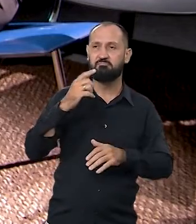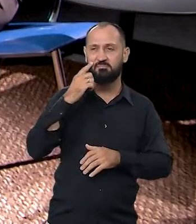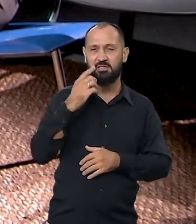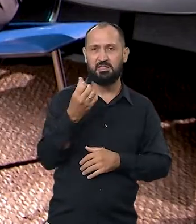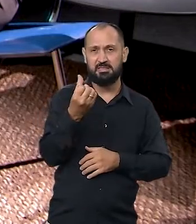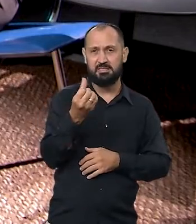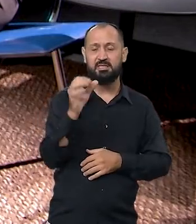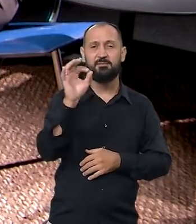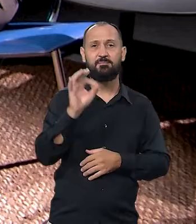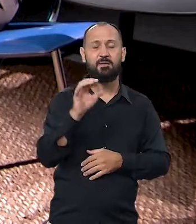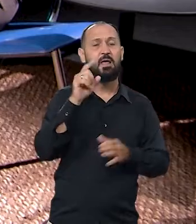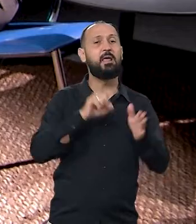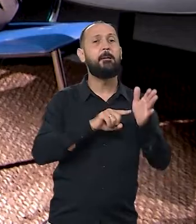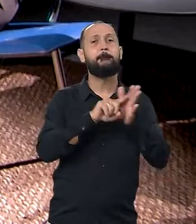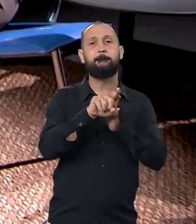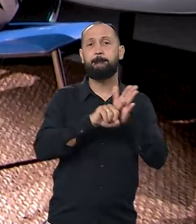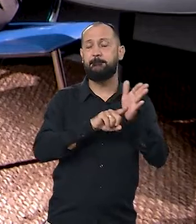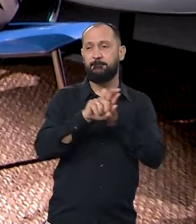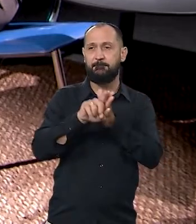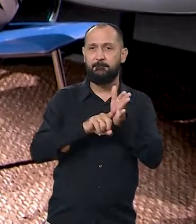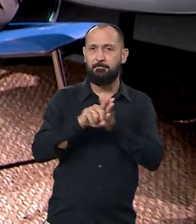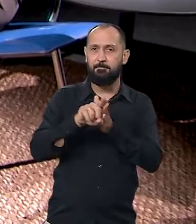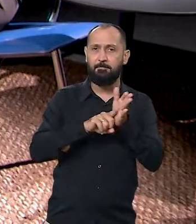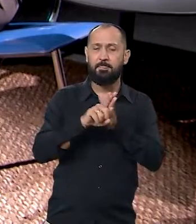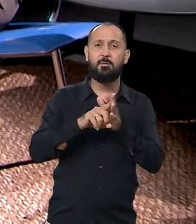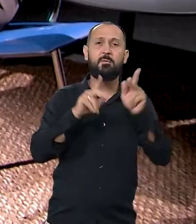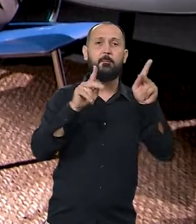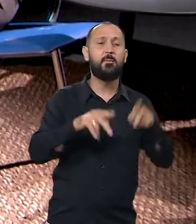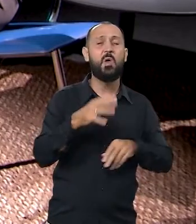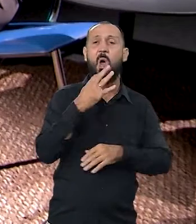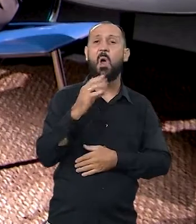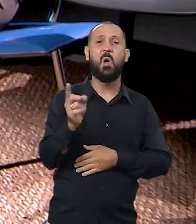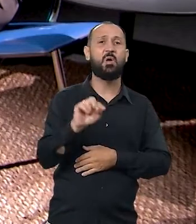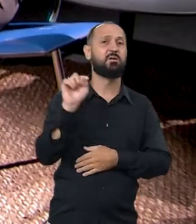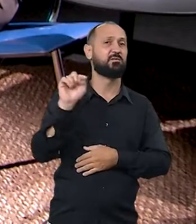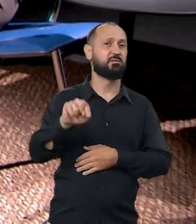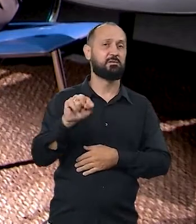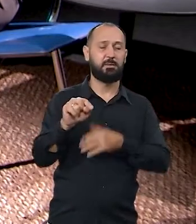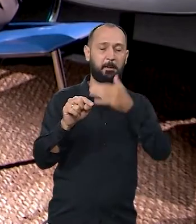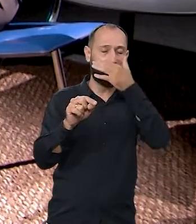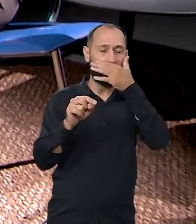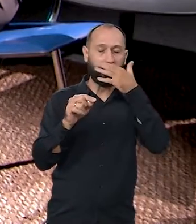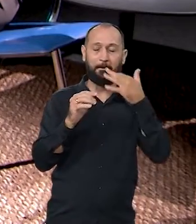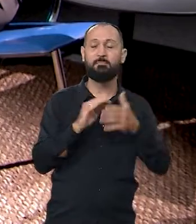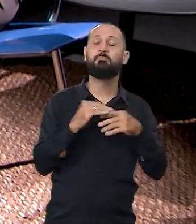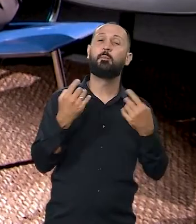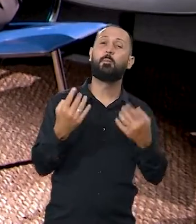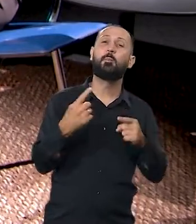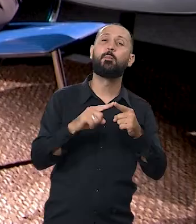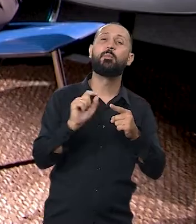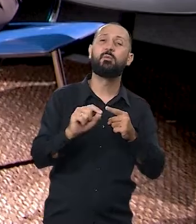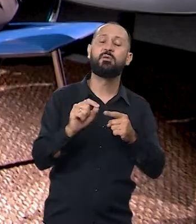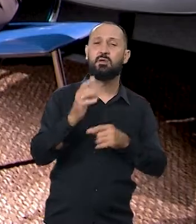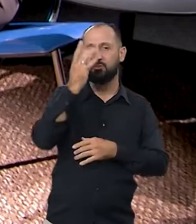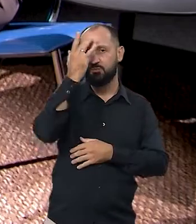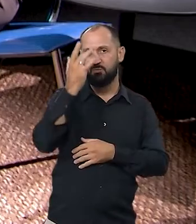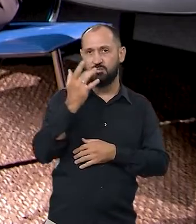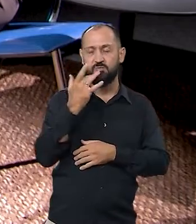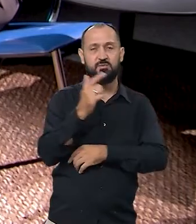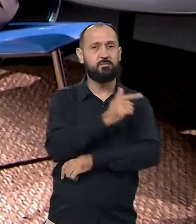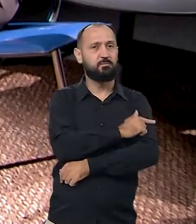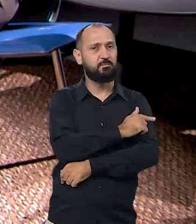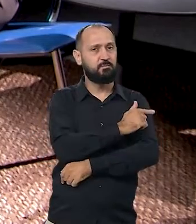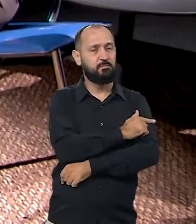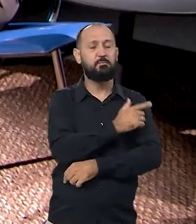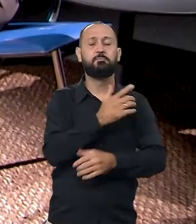talvez 6 pontos aí nas pesquisas por conta de que a população não conhecia tão bem, justamente por conta de um perfil